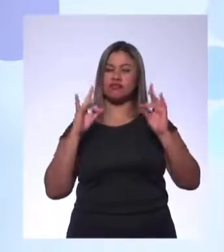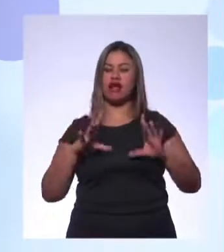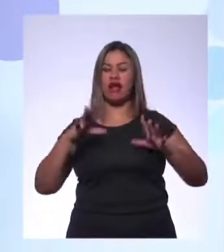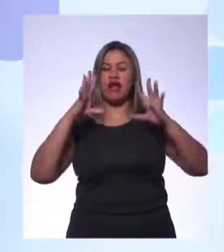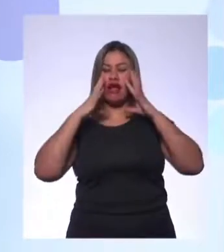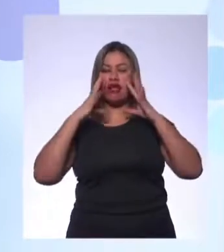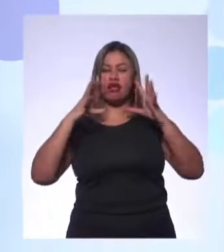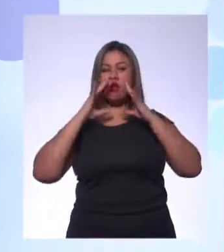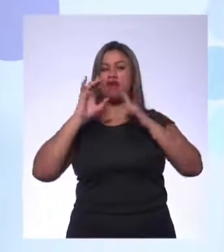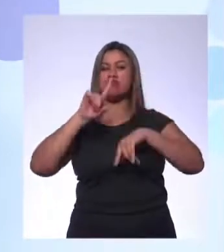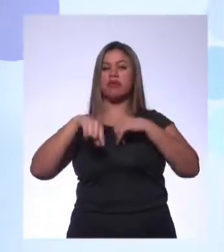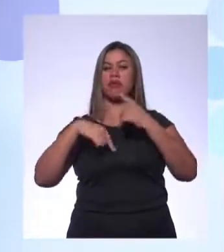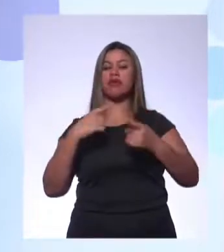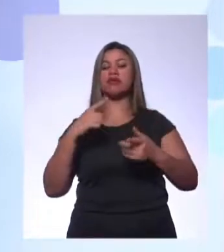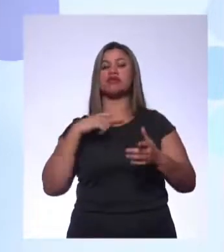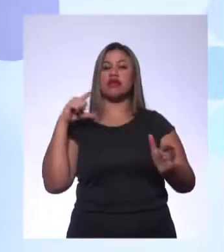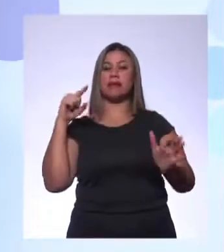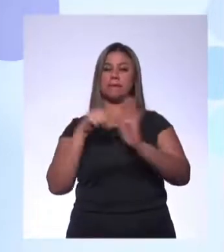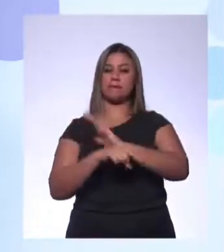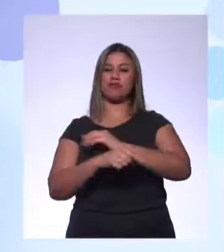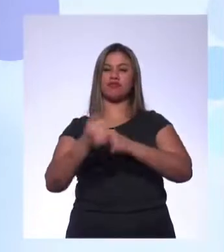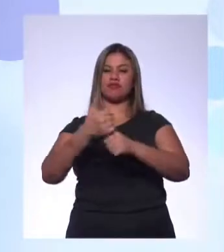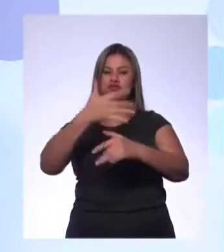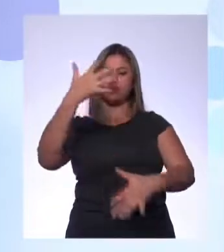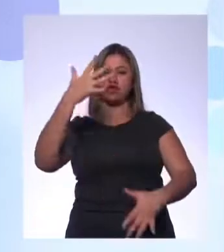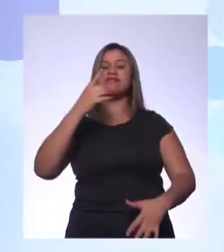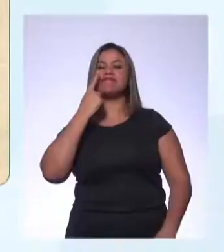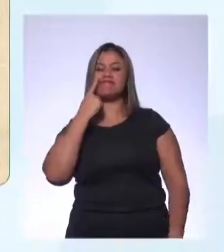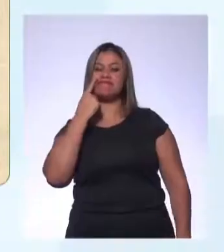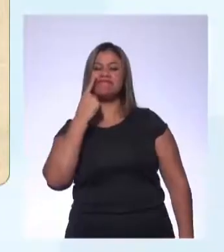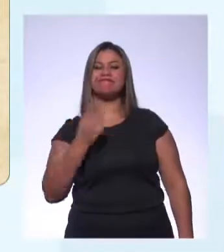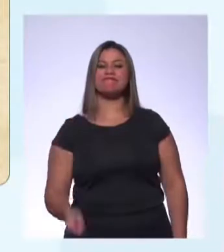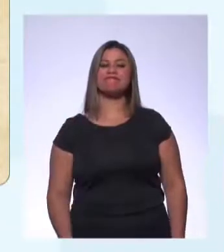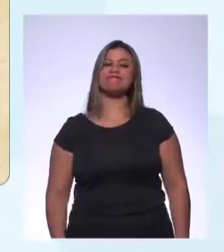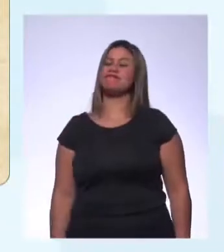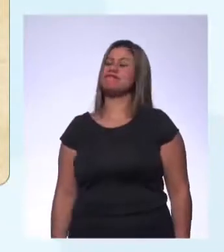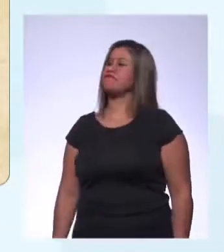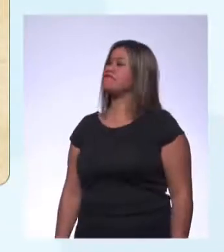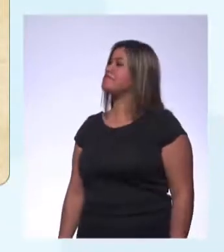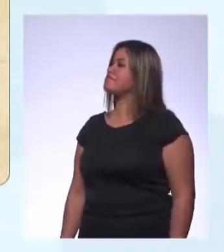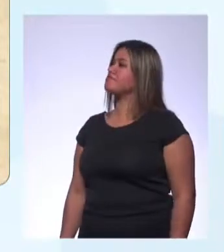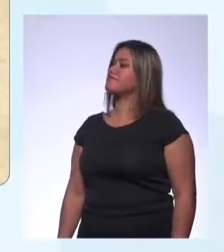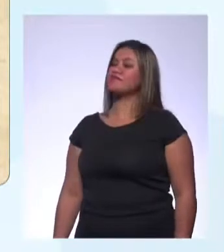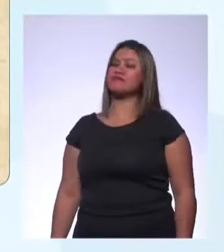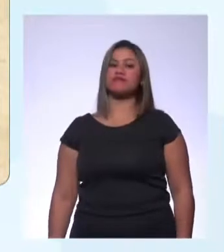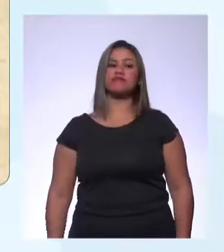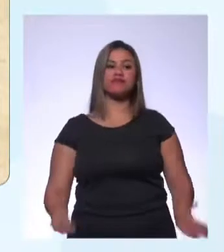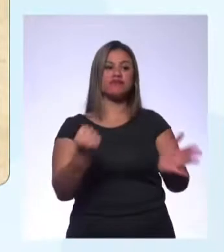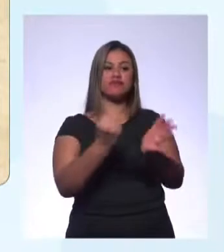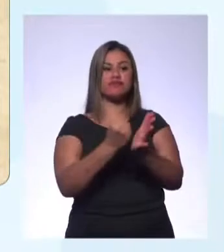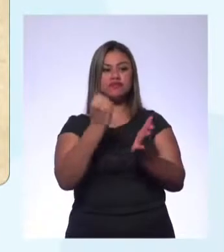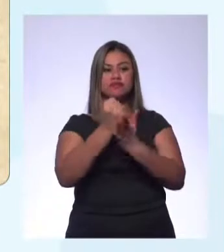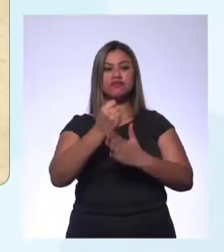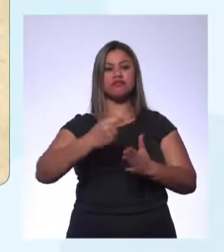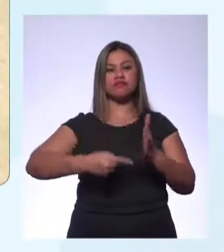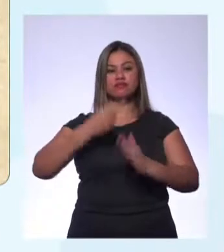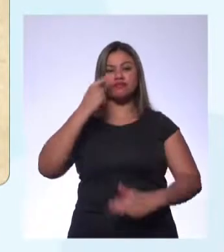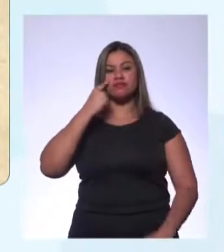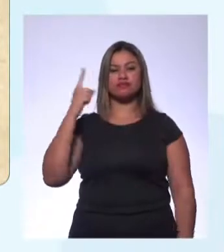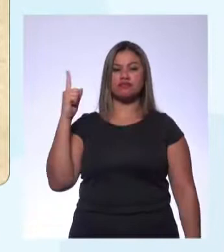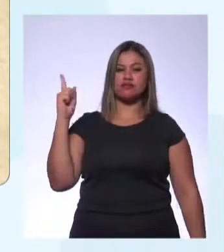porque na sequência nós teremos uma interação. Vamos lá? O primeiro documento é